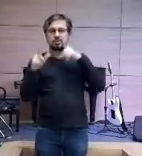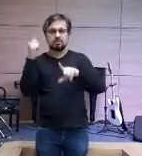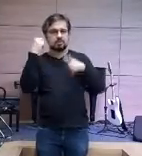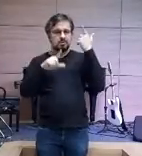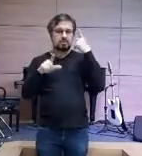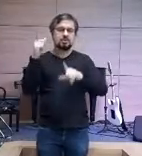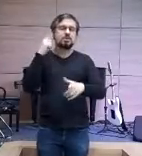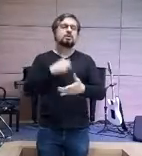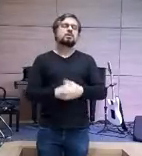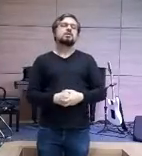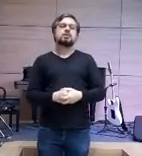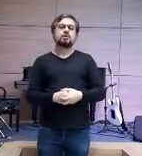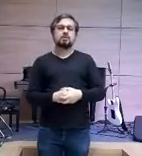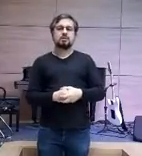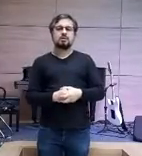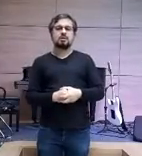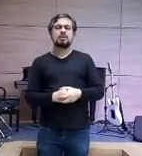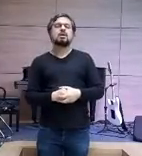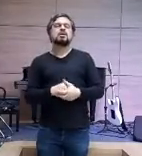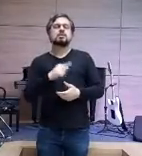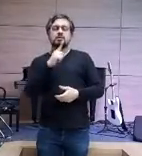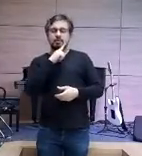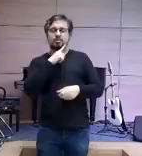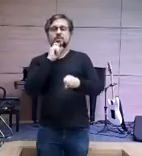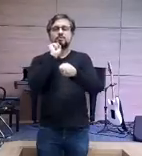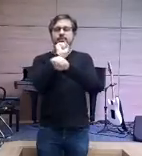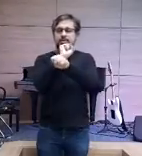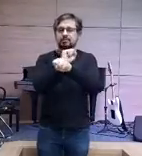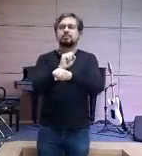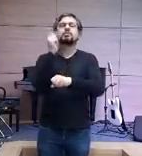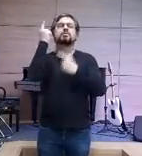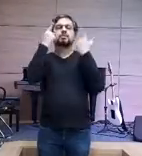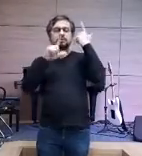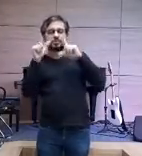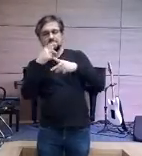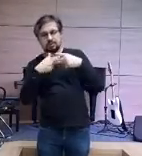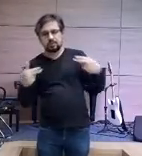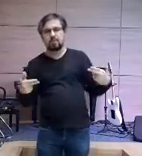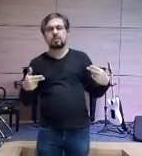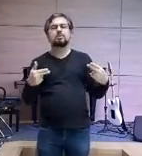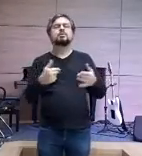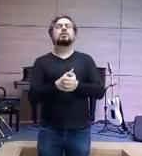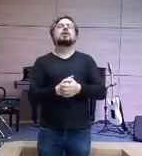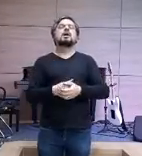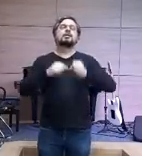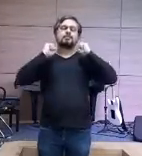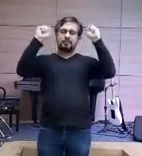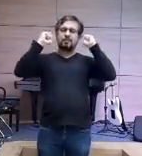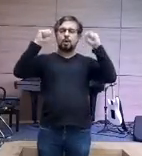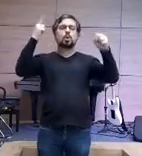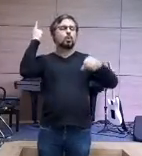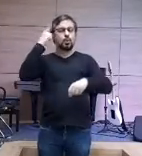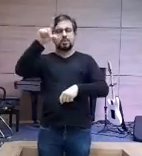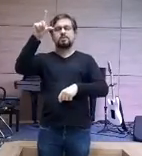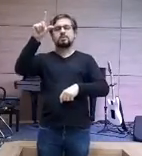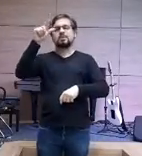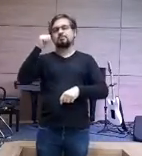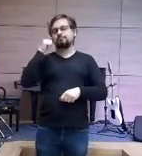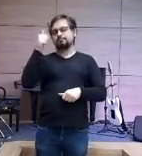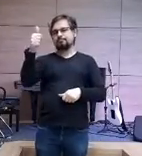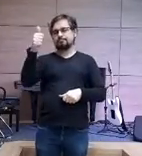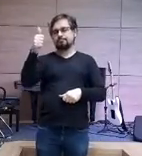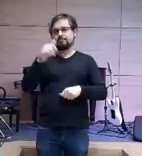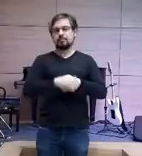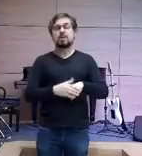estavam vivendo uma crise tivemos a esperança conquistamos aí falamos e vibramos conseguimos